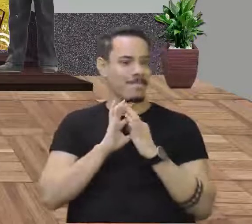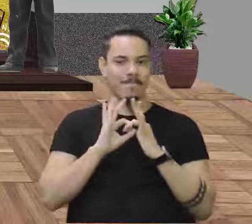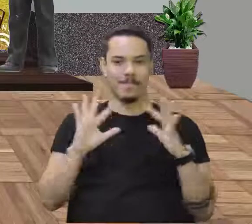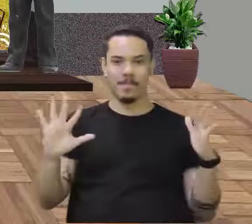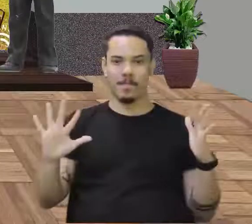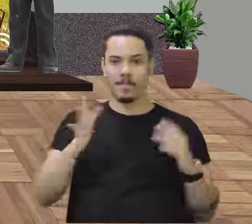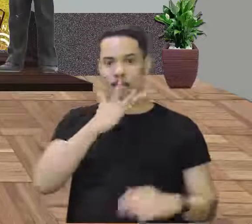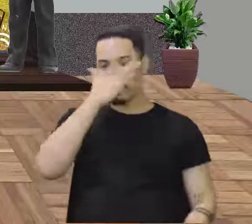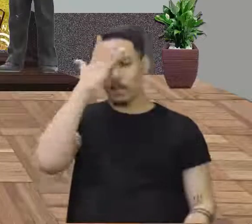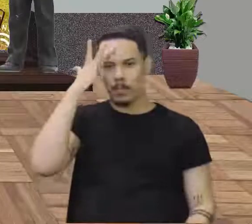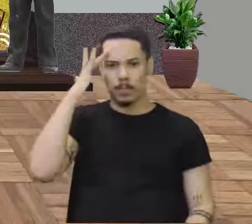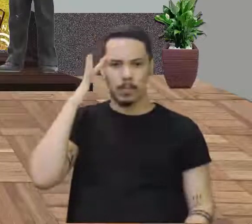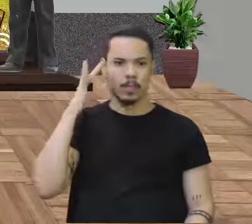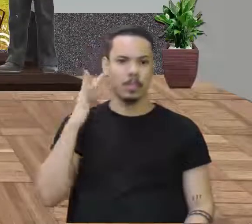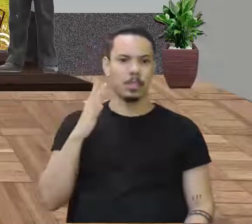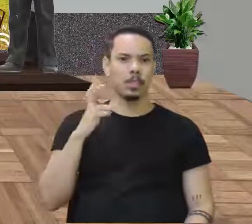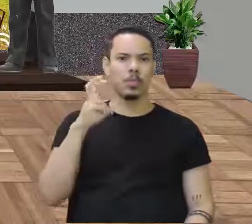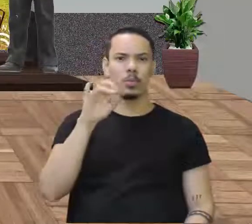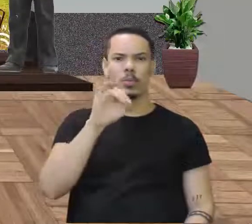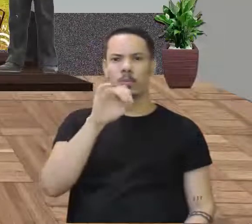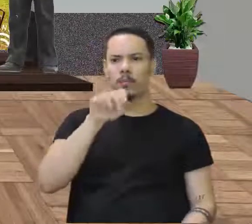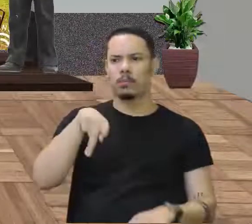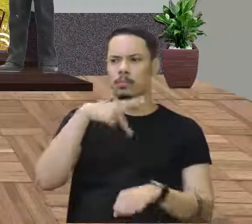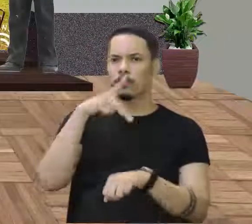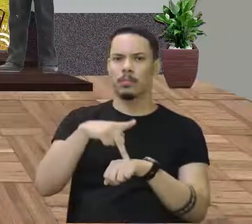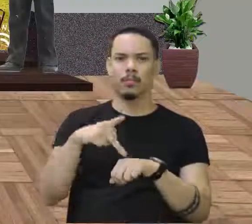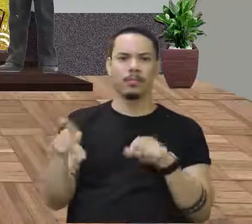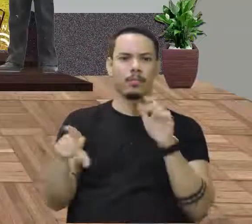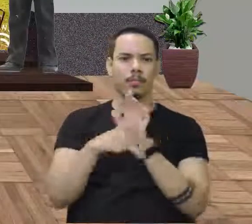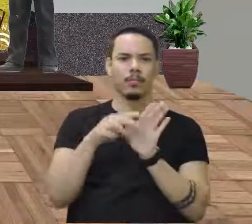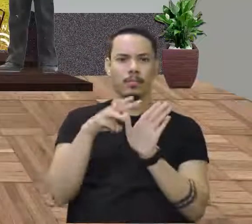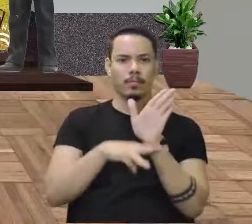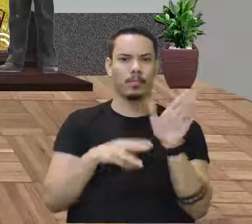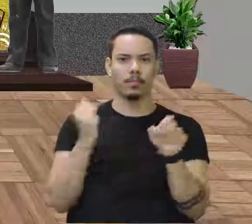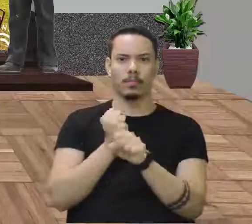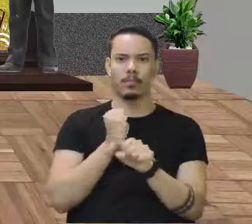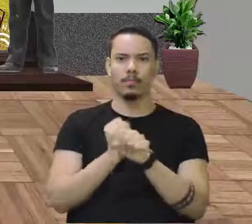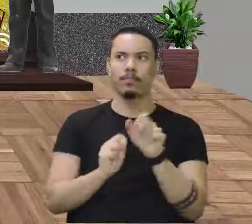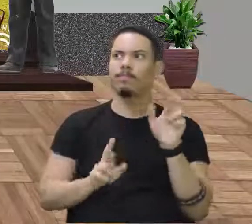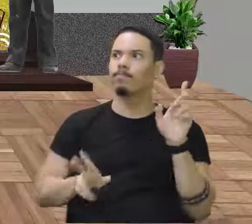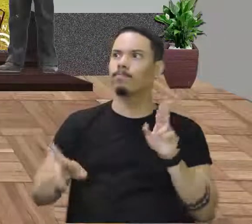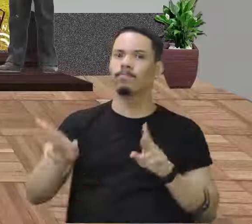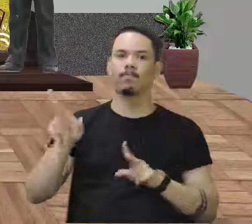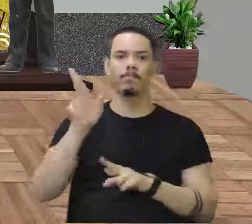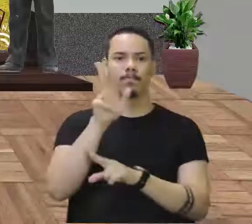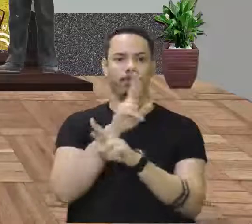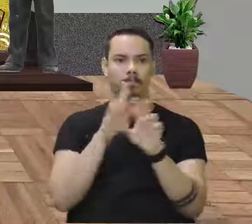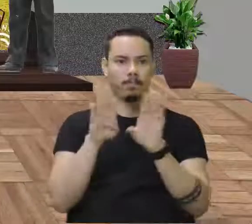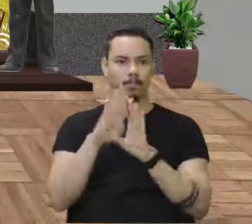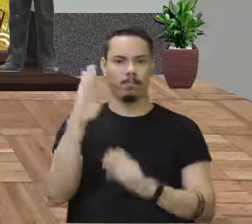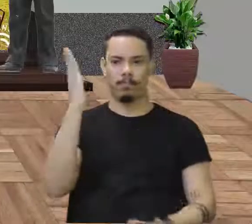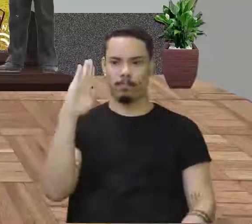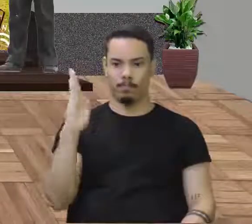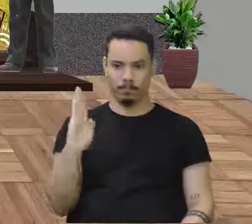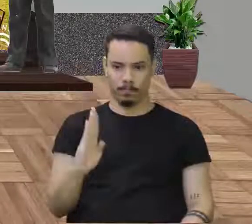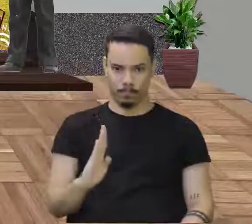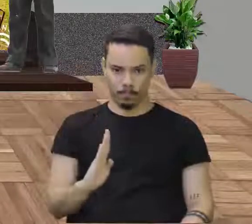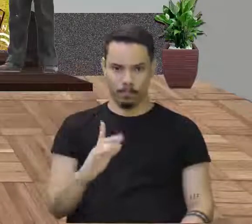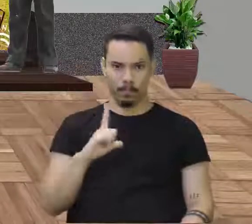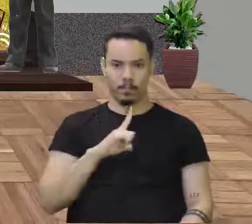para acolher 50 nacionalidades que vieram para a Estrada de Ferro Madeira Mamoré e para acolher o Brasil que